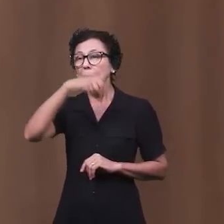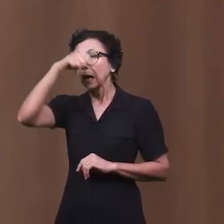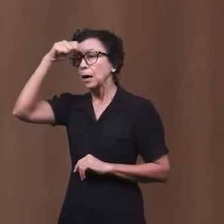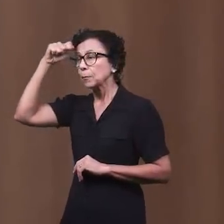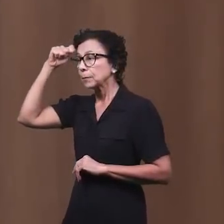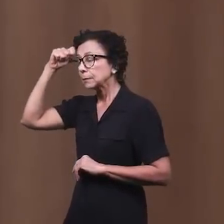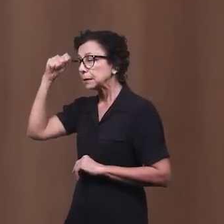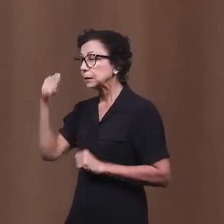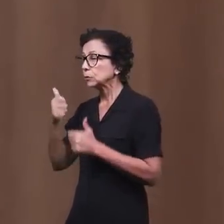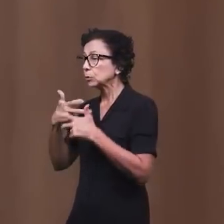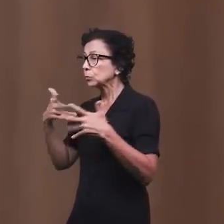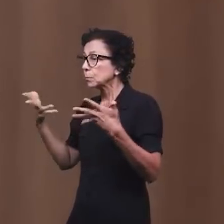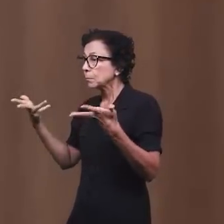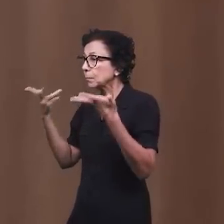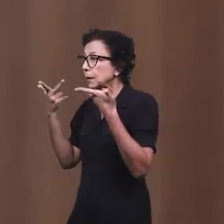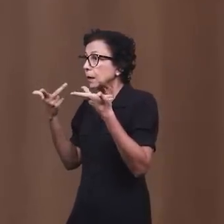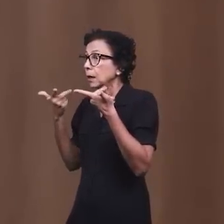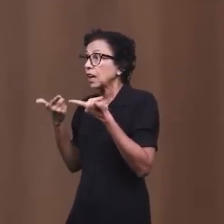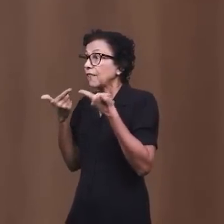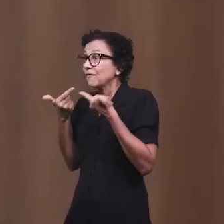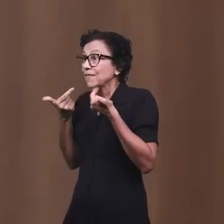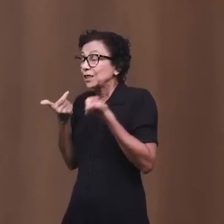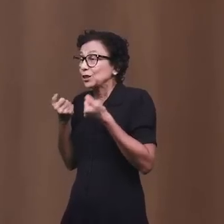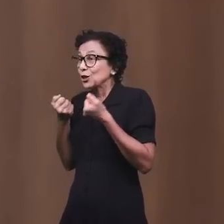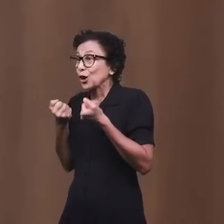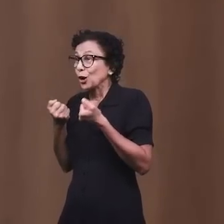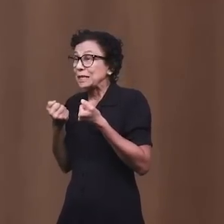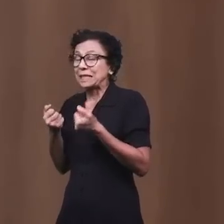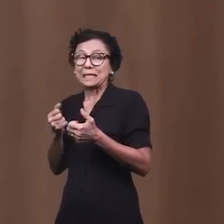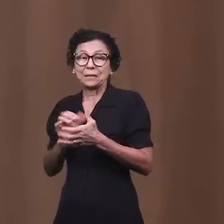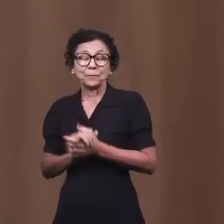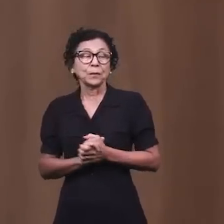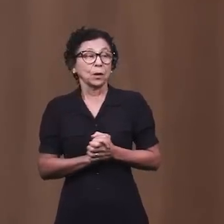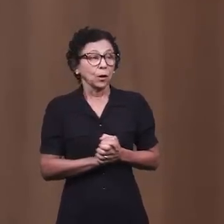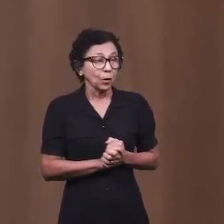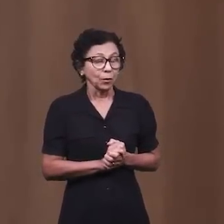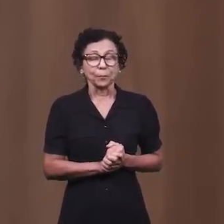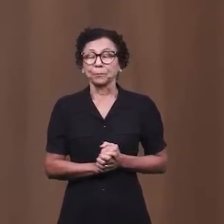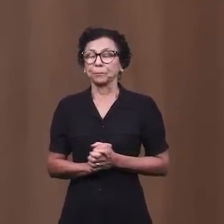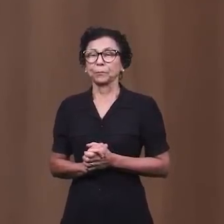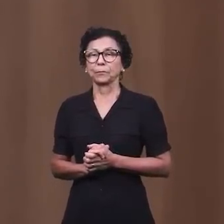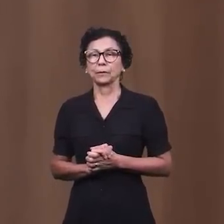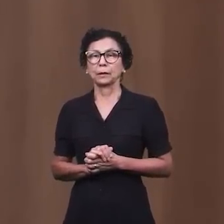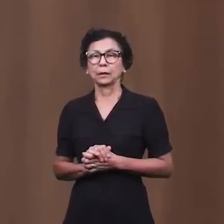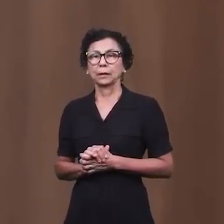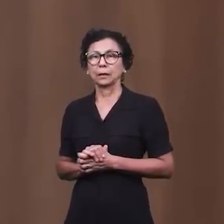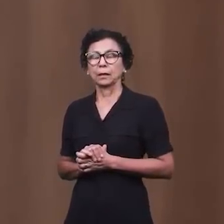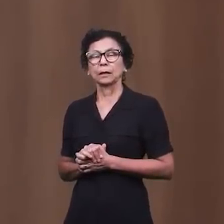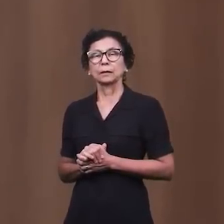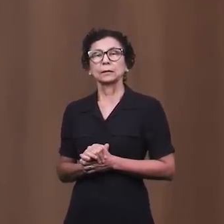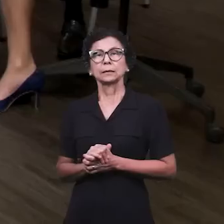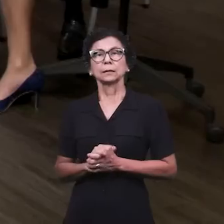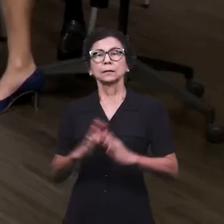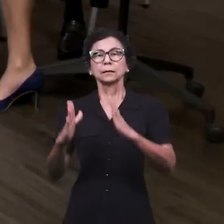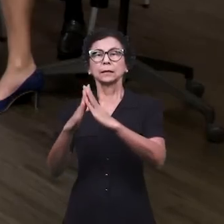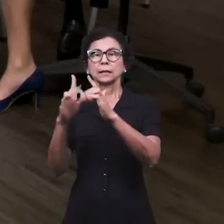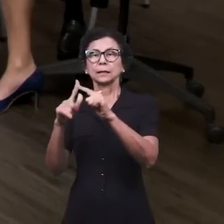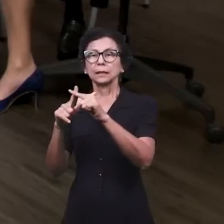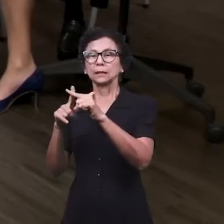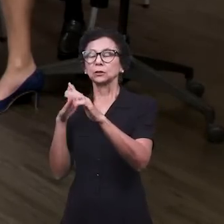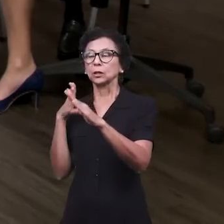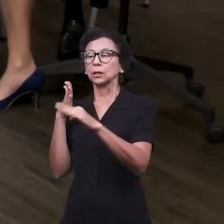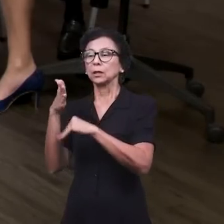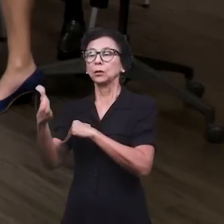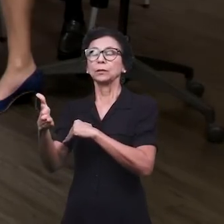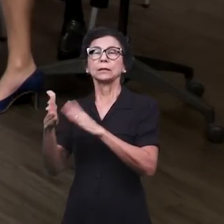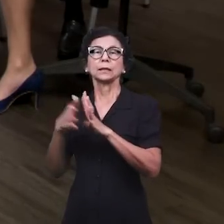coisa maravilhosa. O que aconteceu? Amadeu, eu cheguei na igreja, uma senhora, quando eu cheguei na